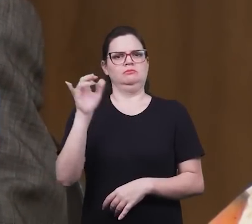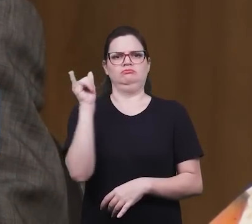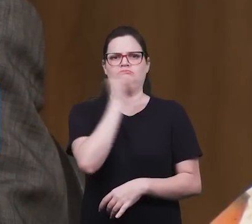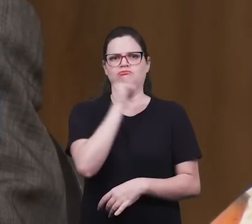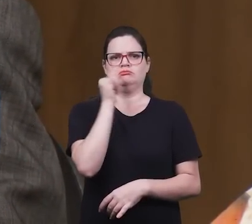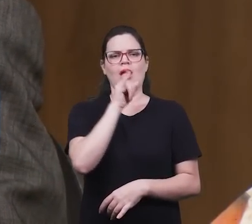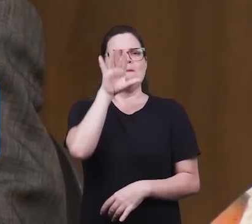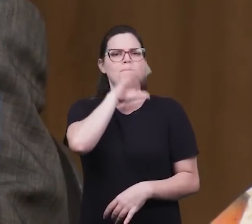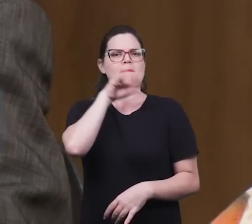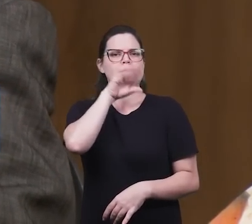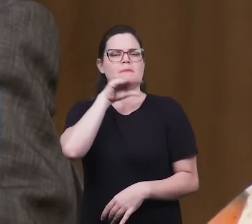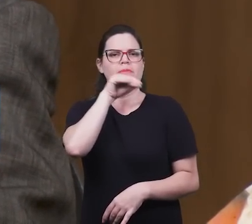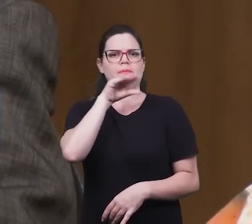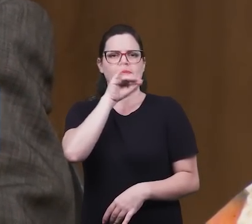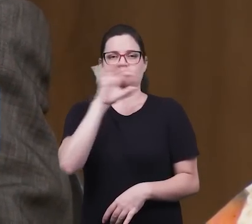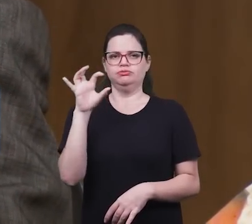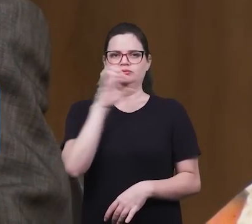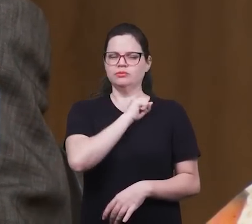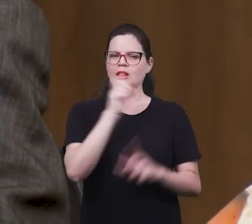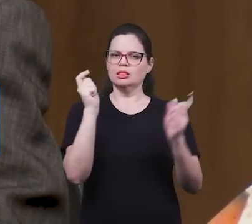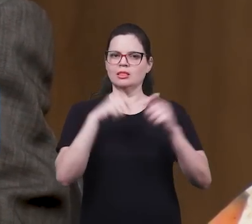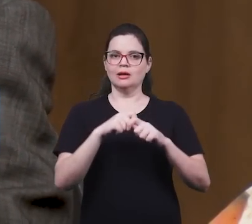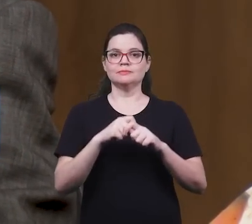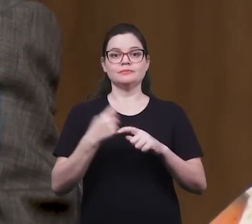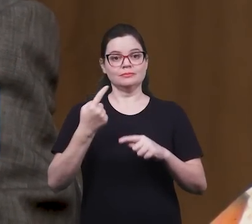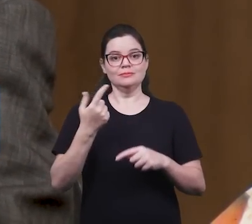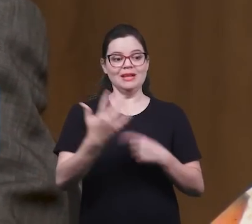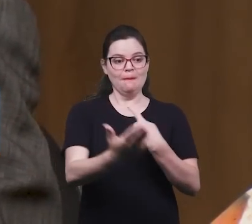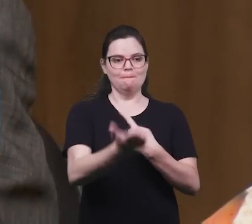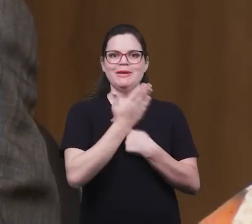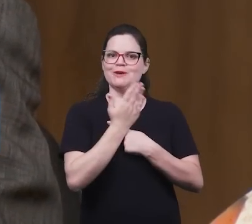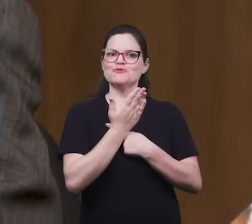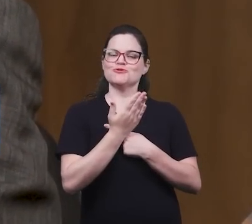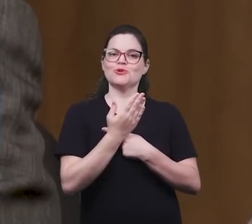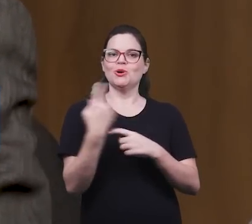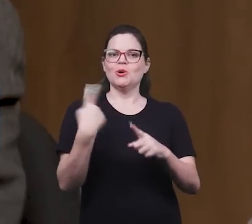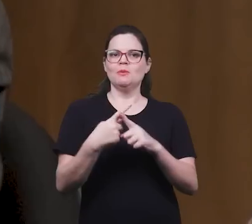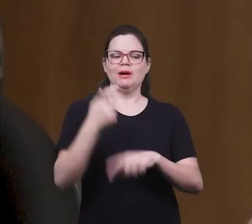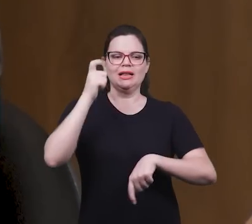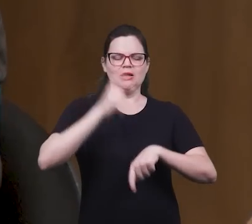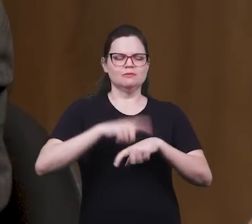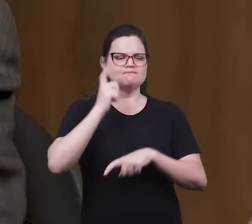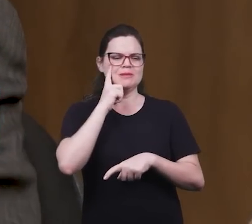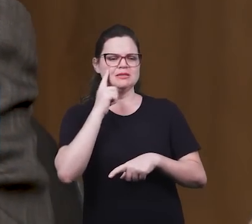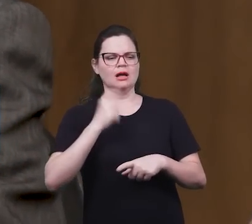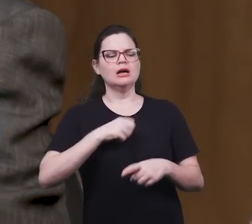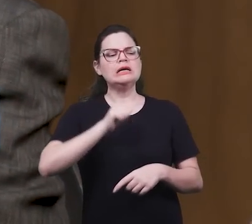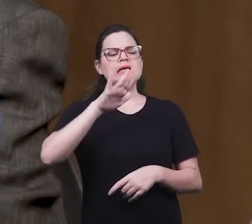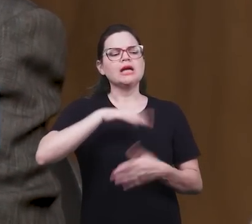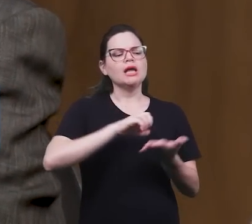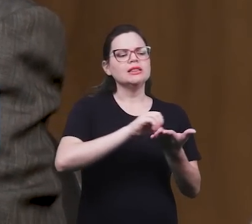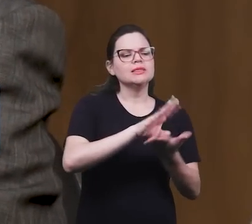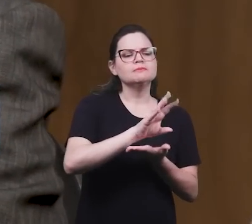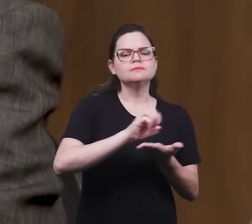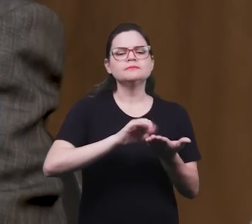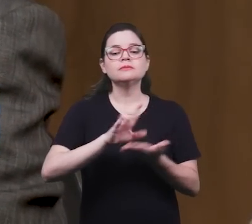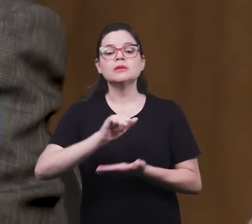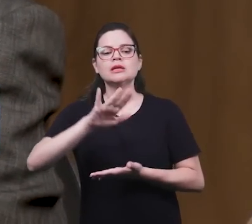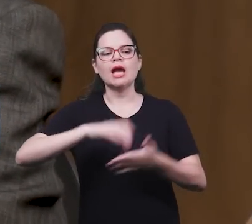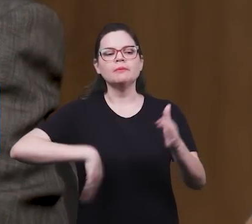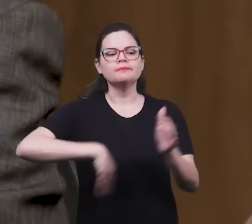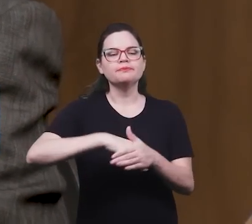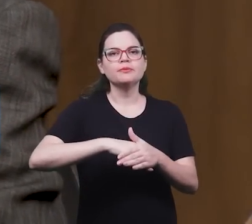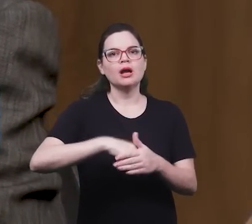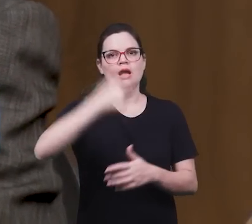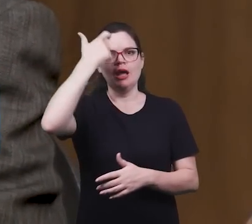me favoreceu. Então, quando chegou a época de se tomar decisões com relação à questão de demissão de empregados, eu sempre era